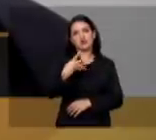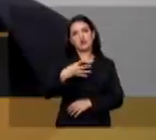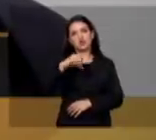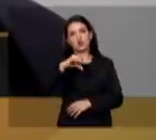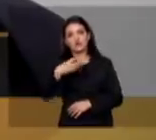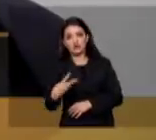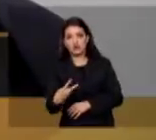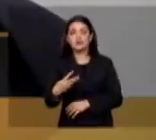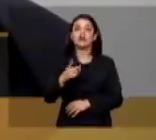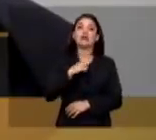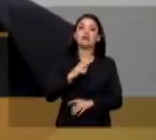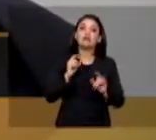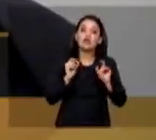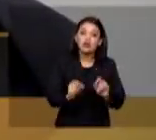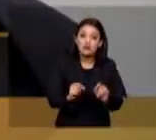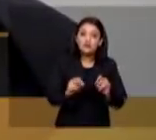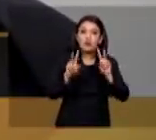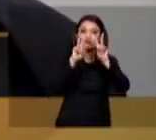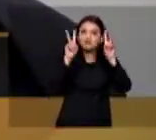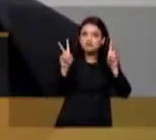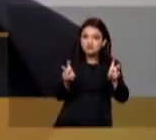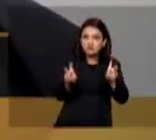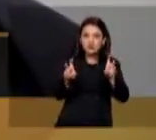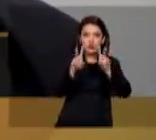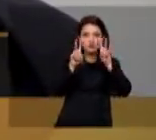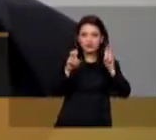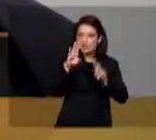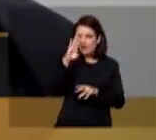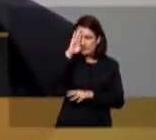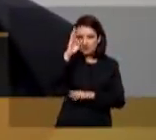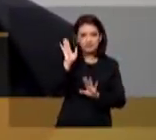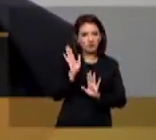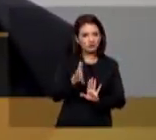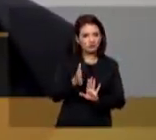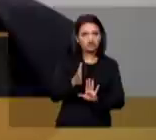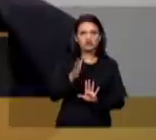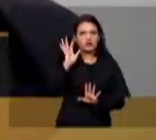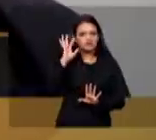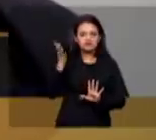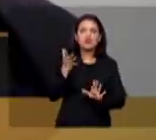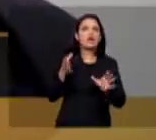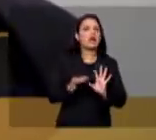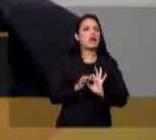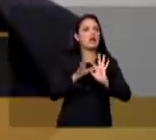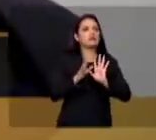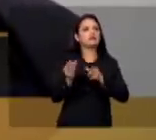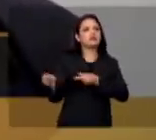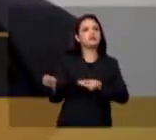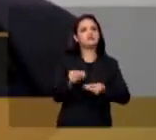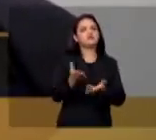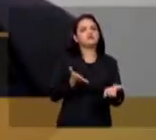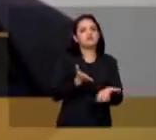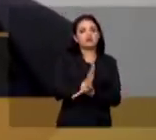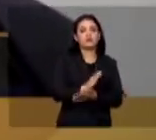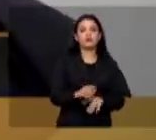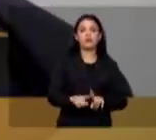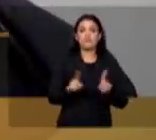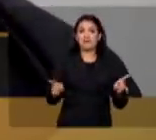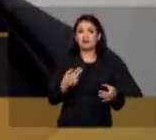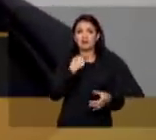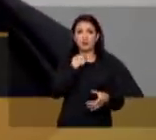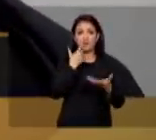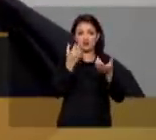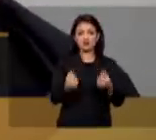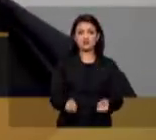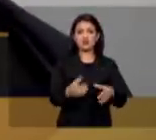164-493, o qual teve seu mérito definitivamente assentado pela concessão da ordem. Não se pode admitir que a autoridade da segunda turma seja